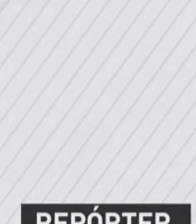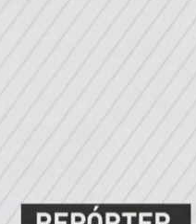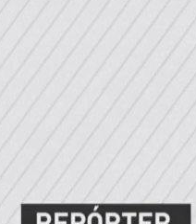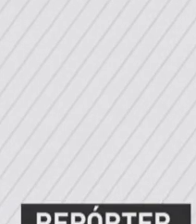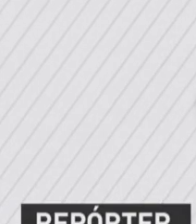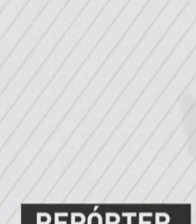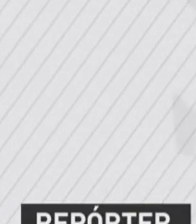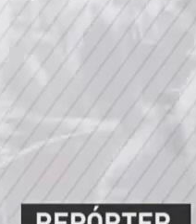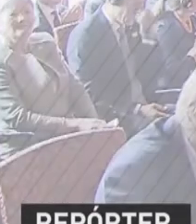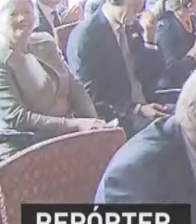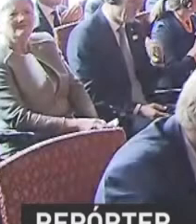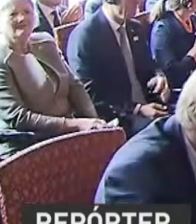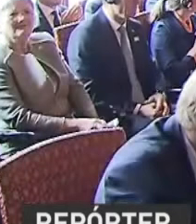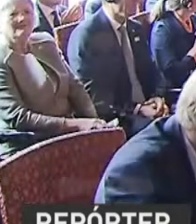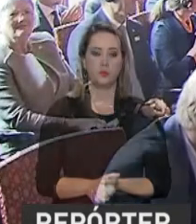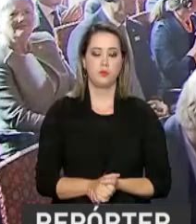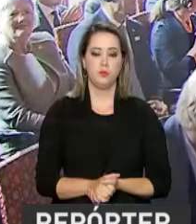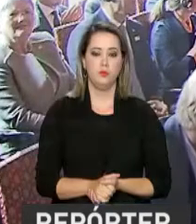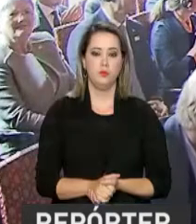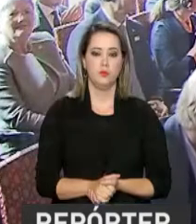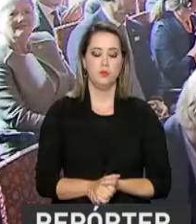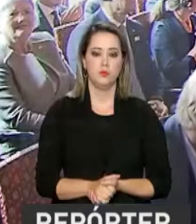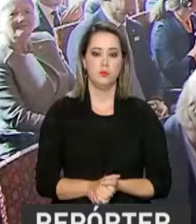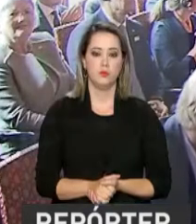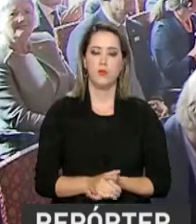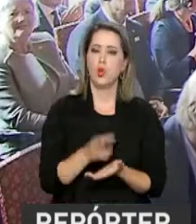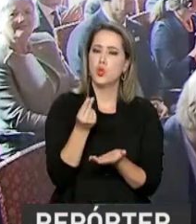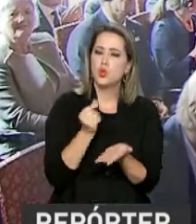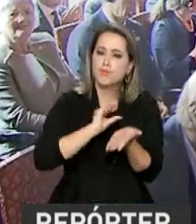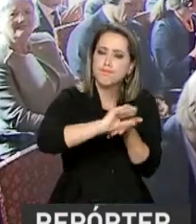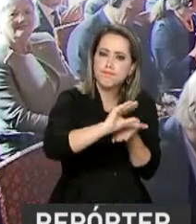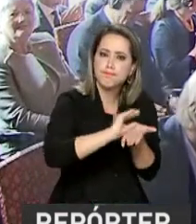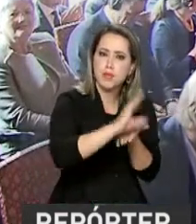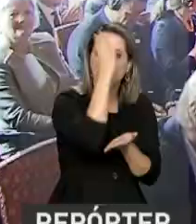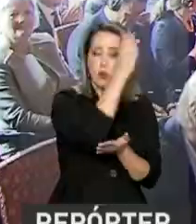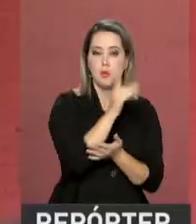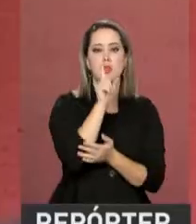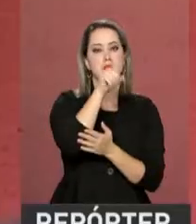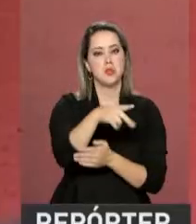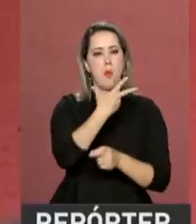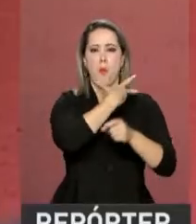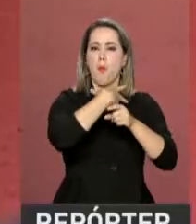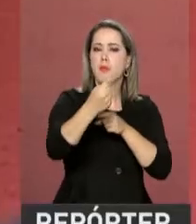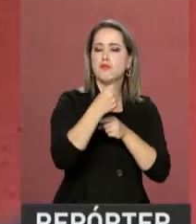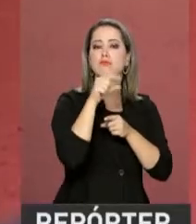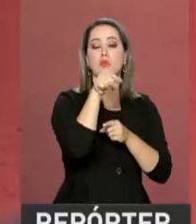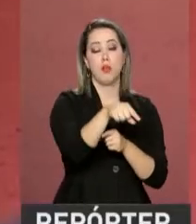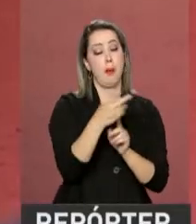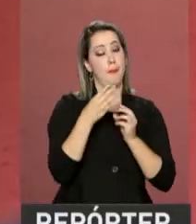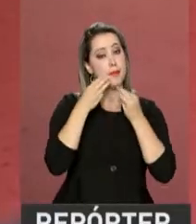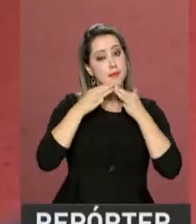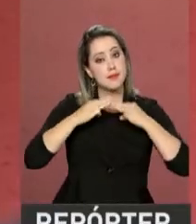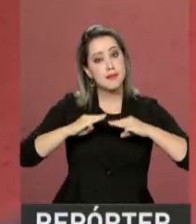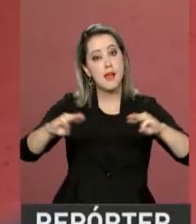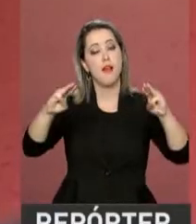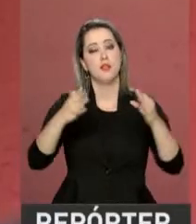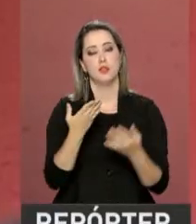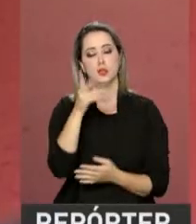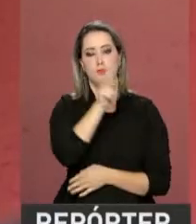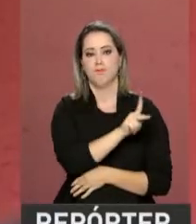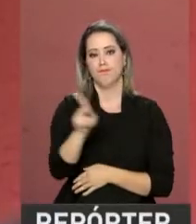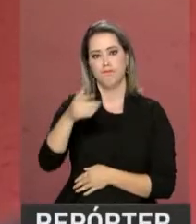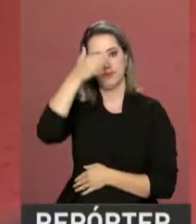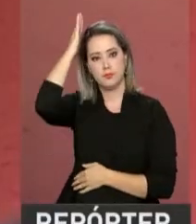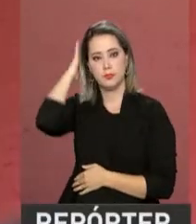a investir no brasil é ganhar esta foi a mensagem do presidente michel temer a